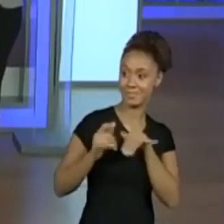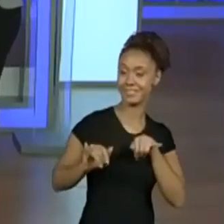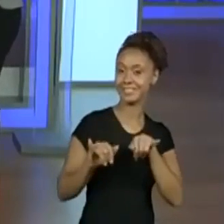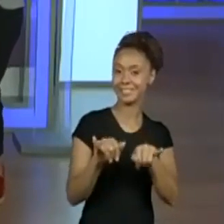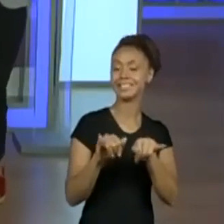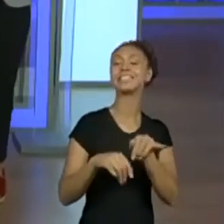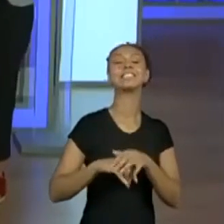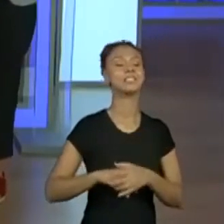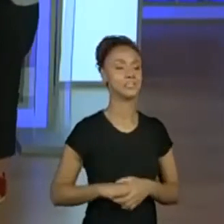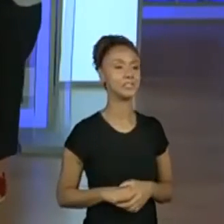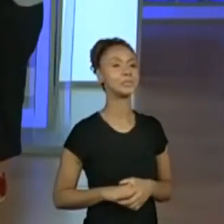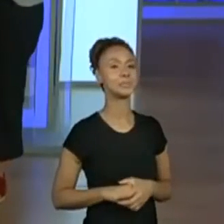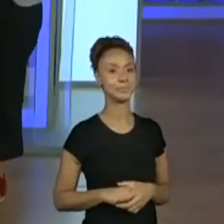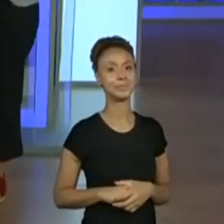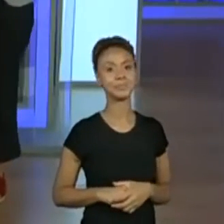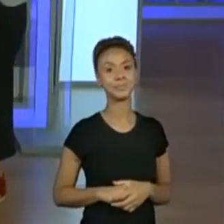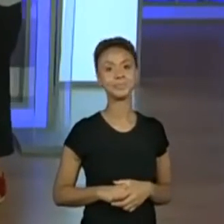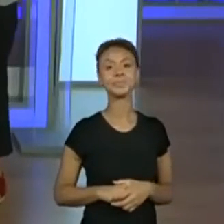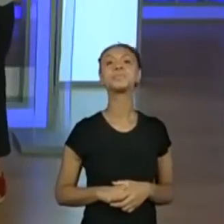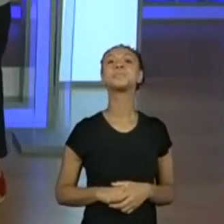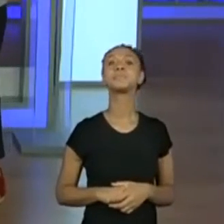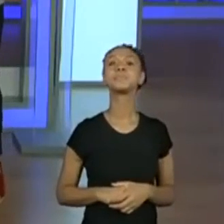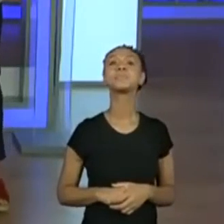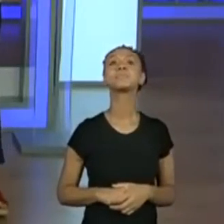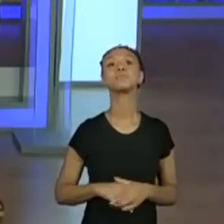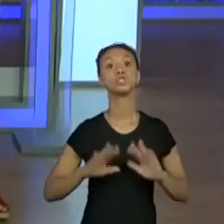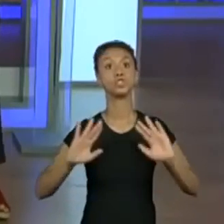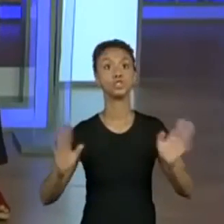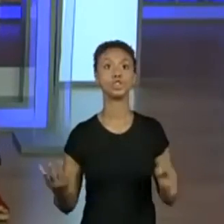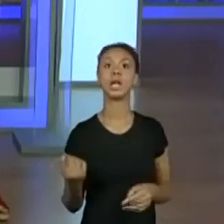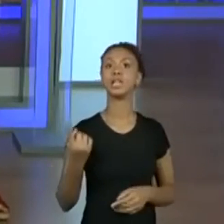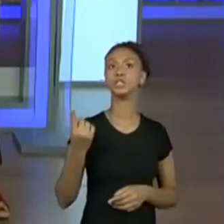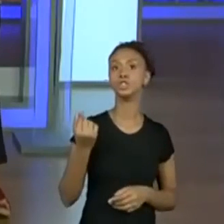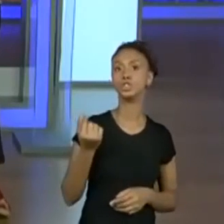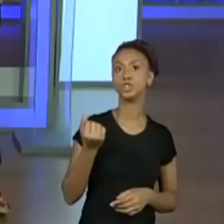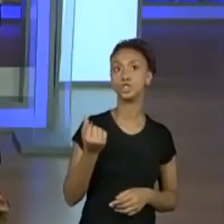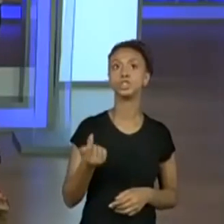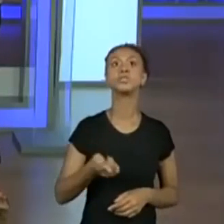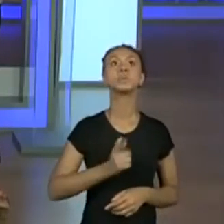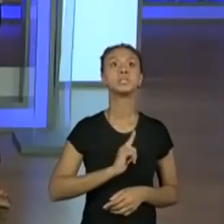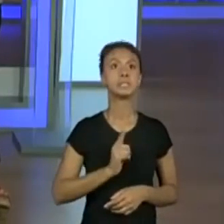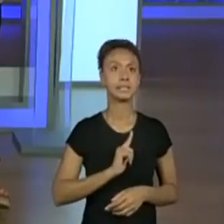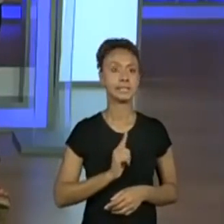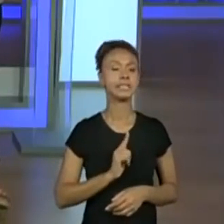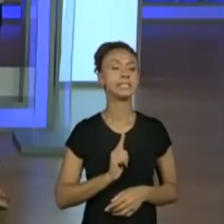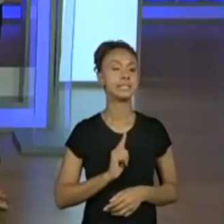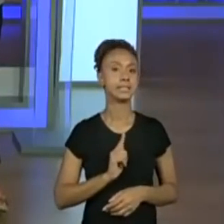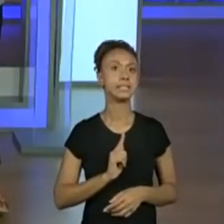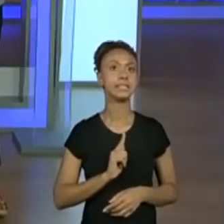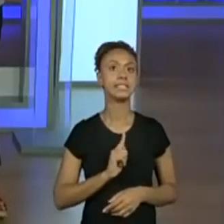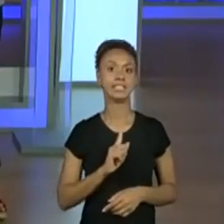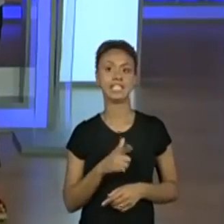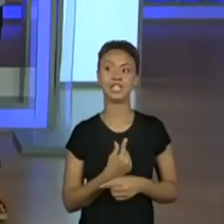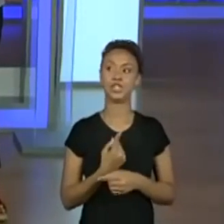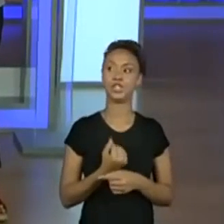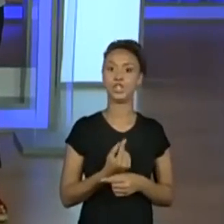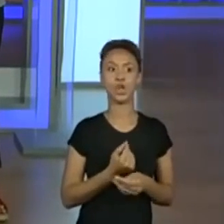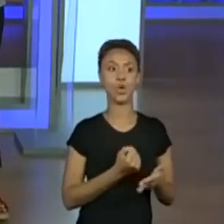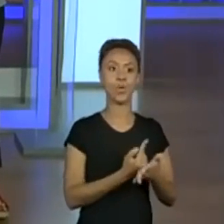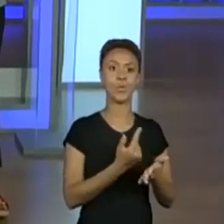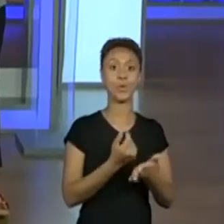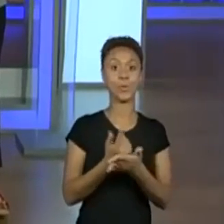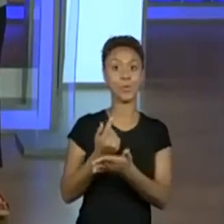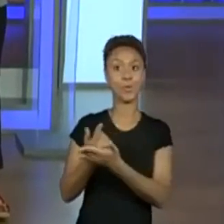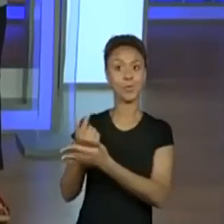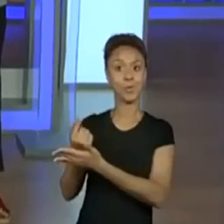Nós temos aqui alguns valores, não é? Alguns dinheirinhos aí para gastarmos nessas compras,